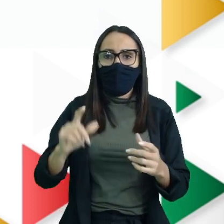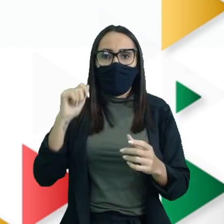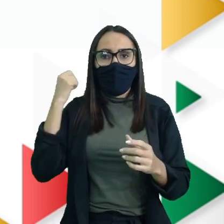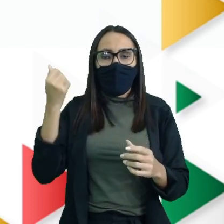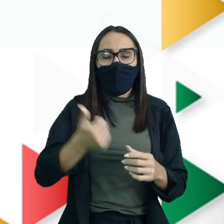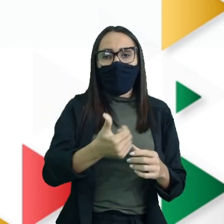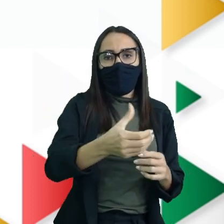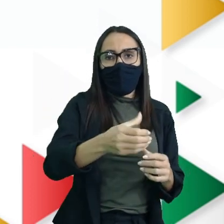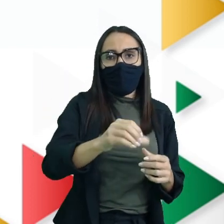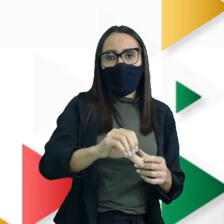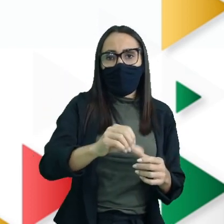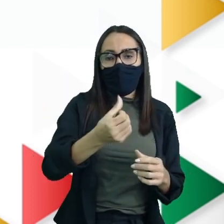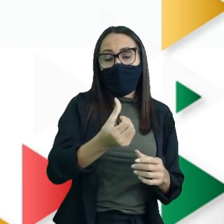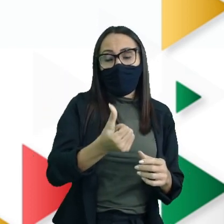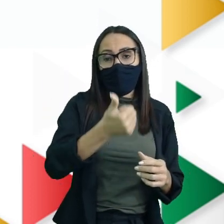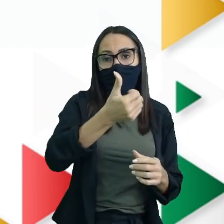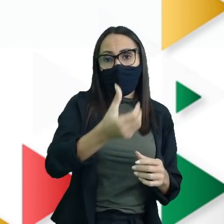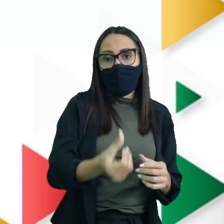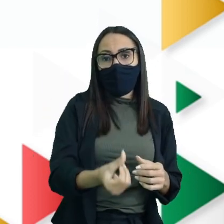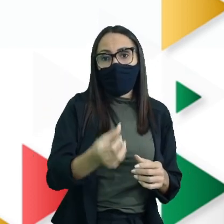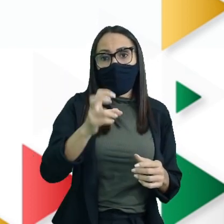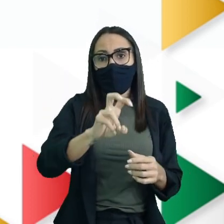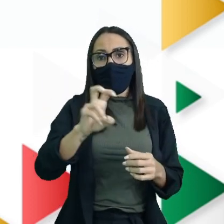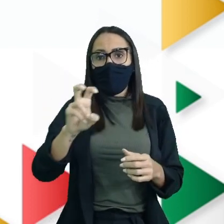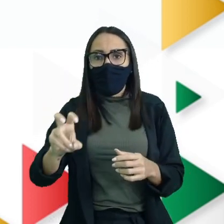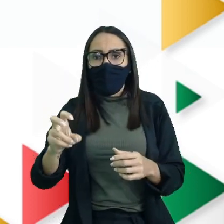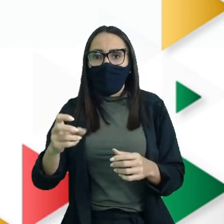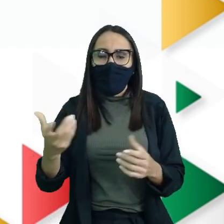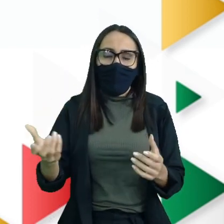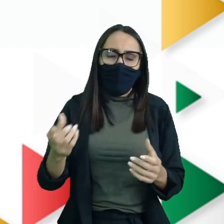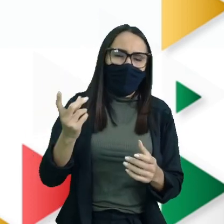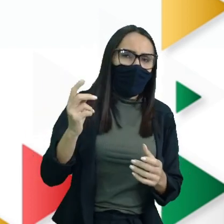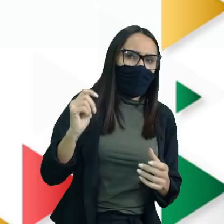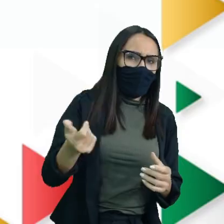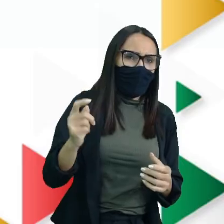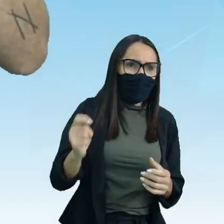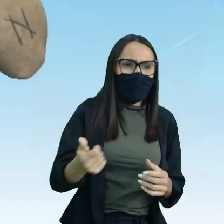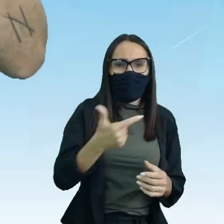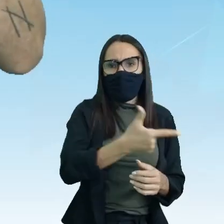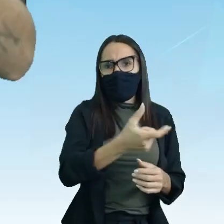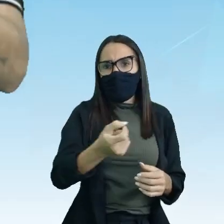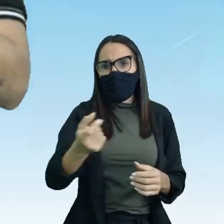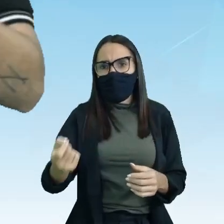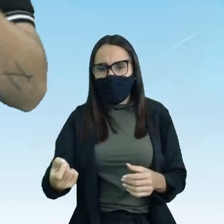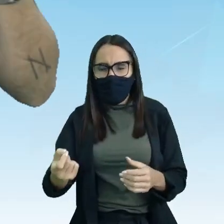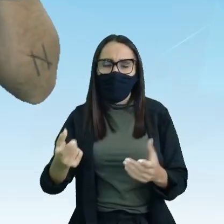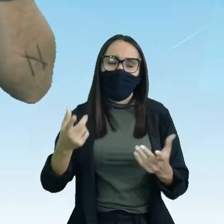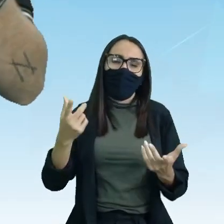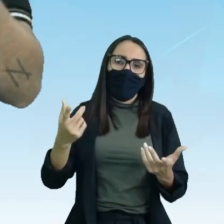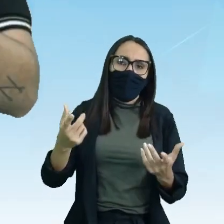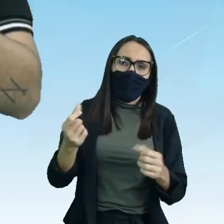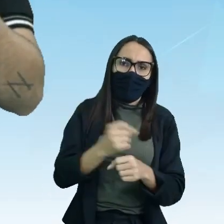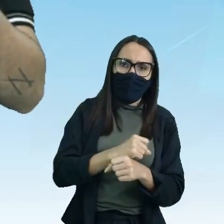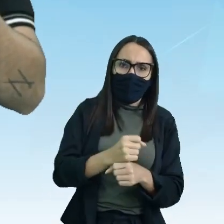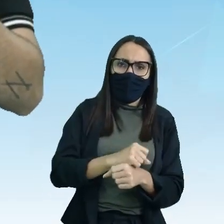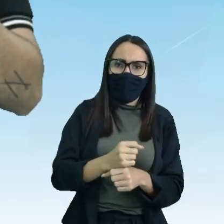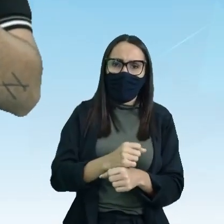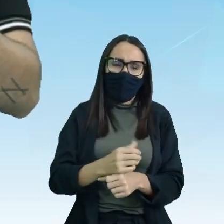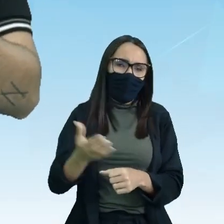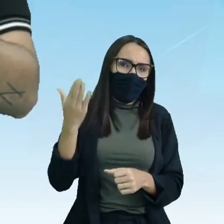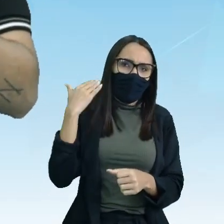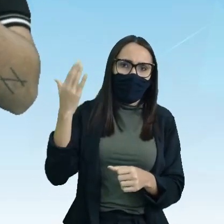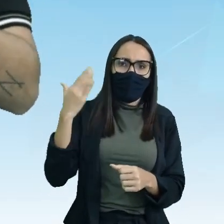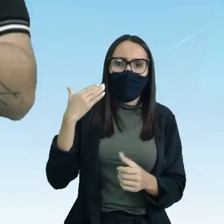1655. Então, quase 200 anos antes de existir o mercado, já tinha essa movimentação tal, e